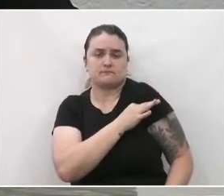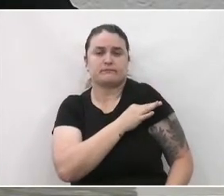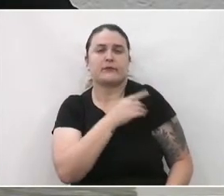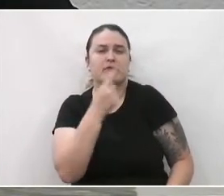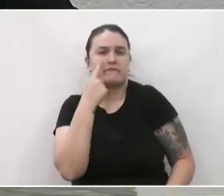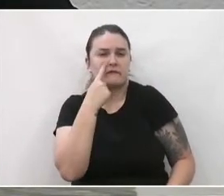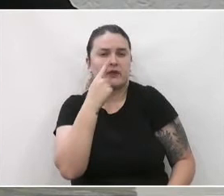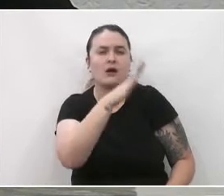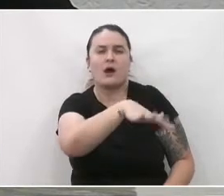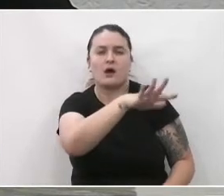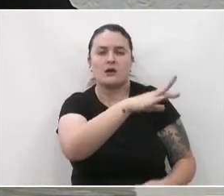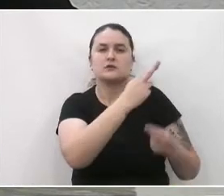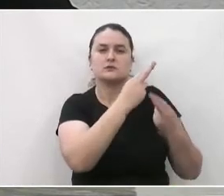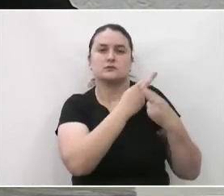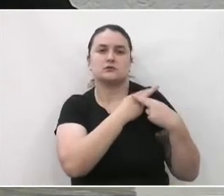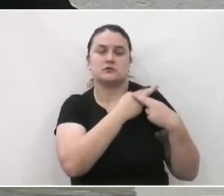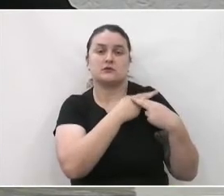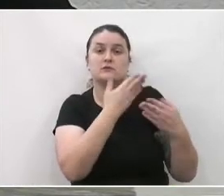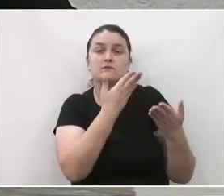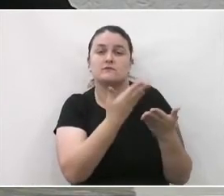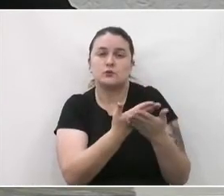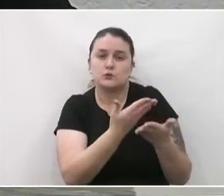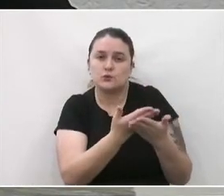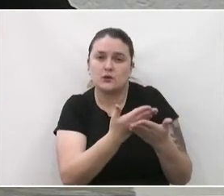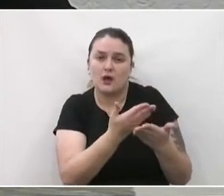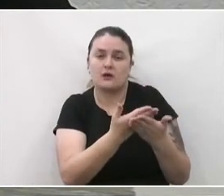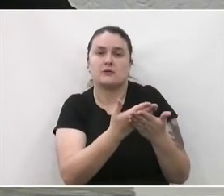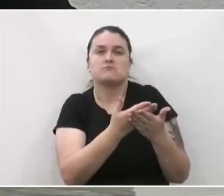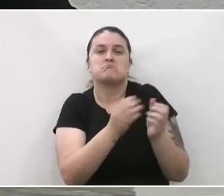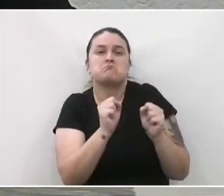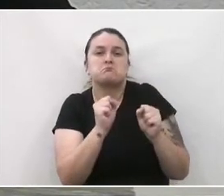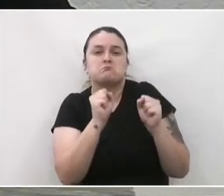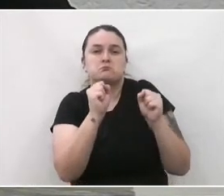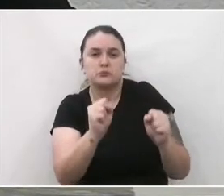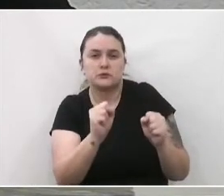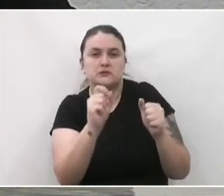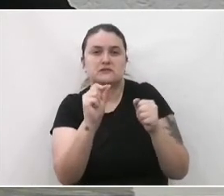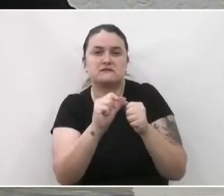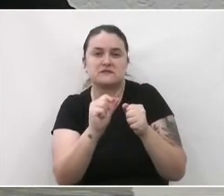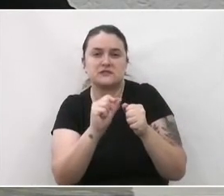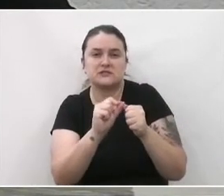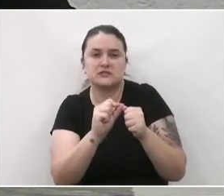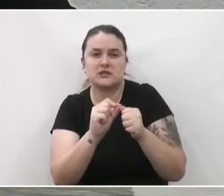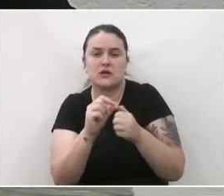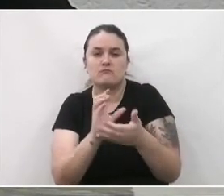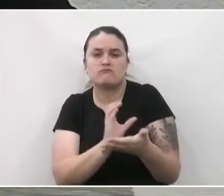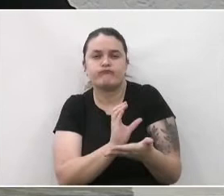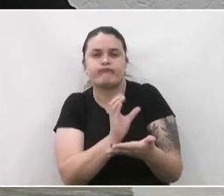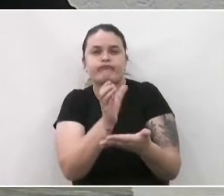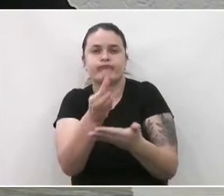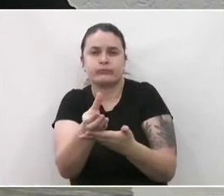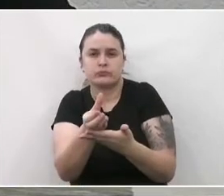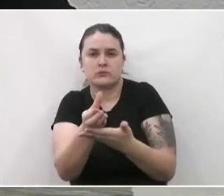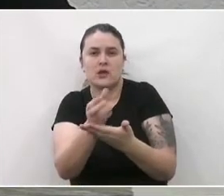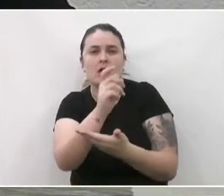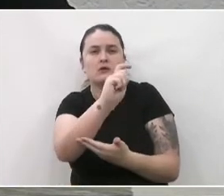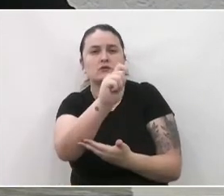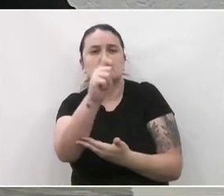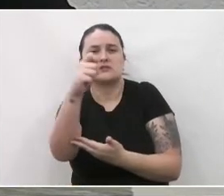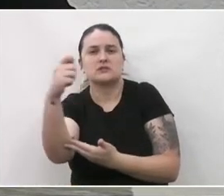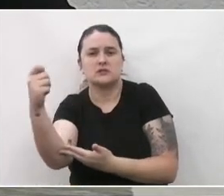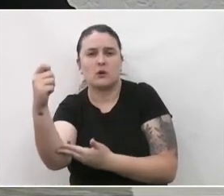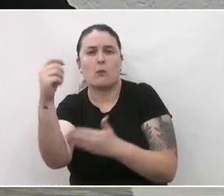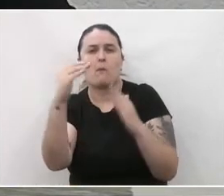ao setor competente que seja efetuado estudo para a possibilidade de realizar repasses financeiros às associações